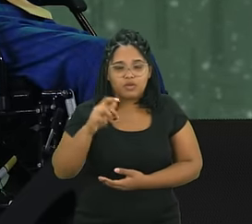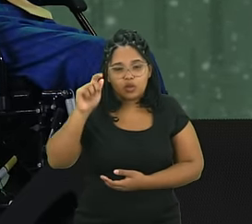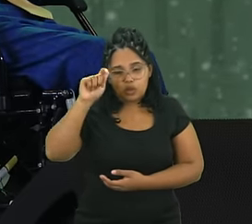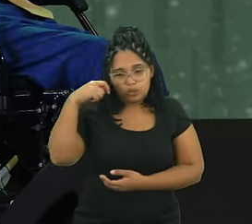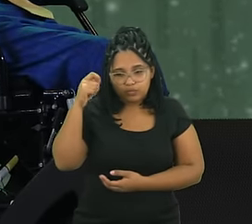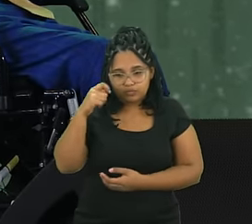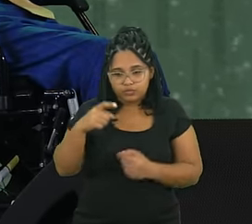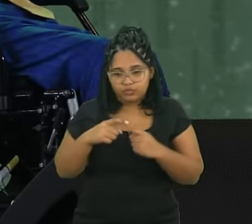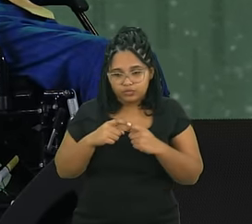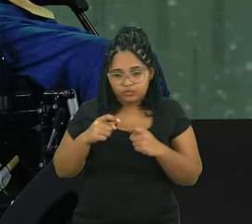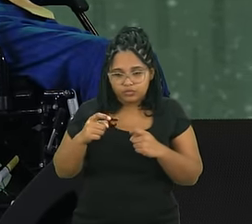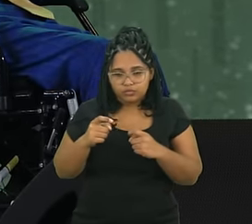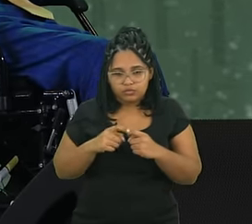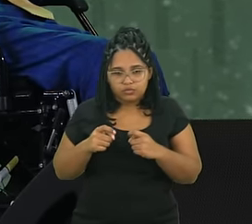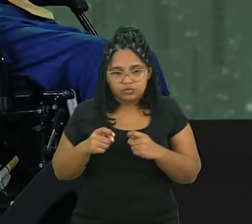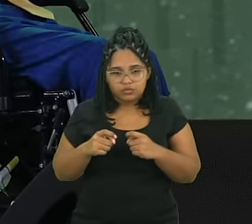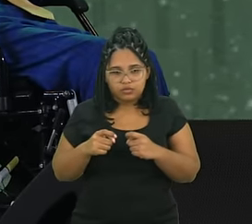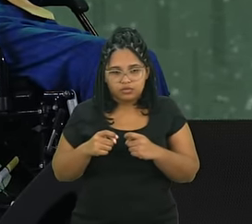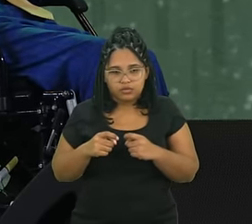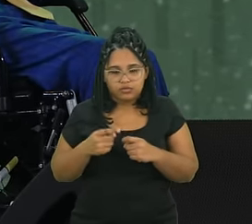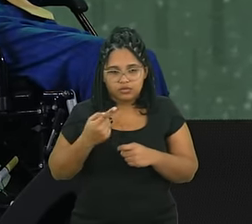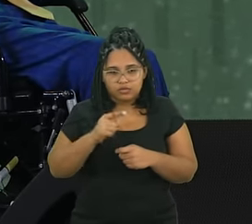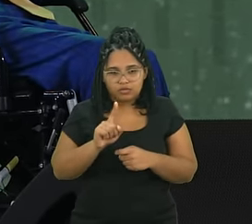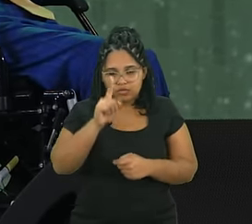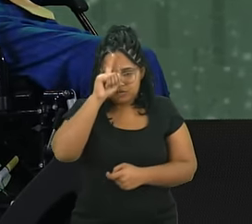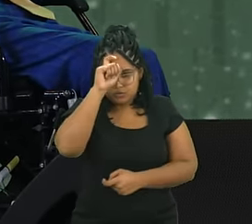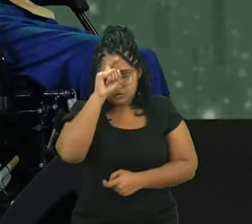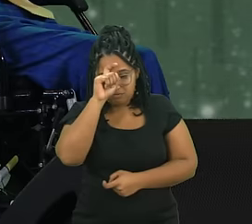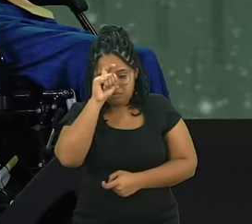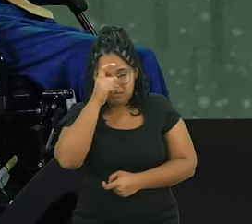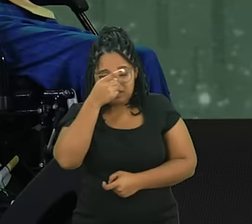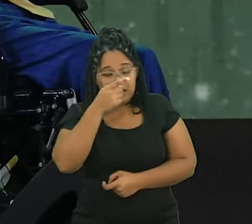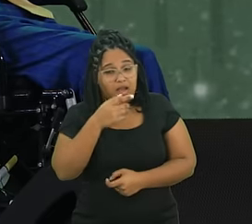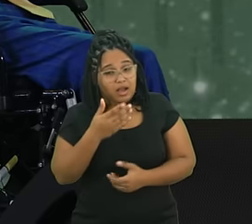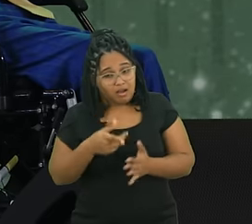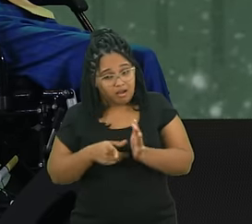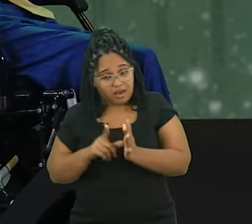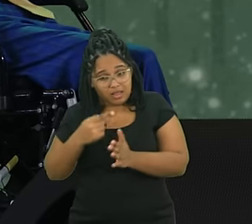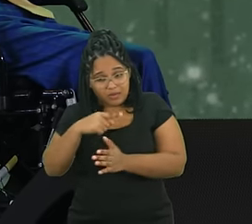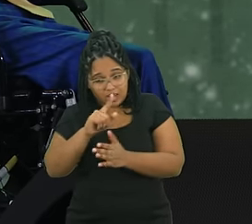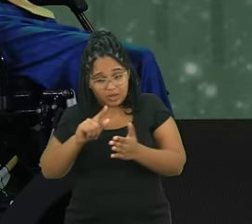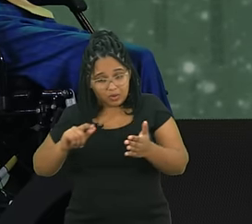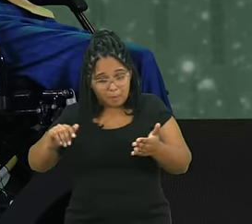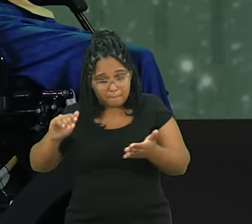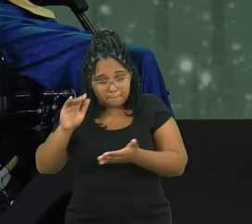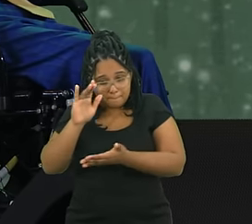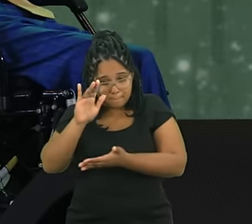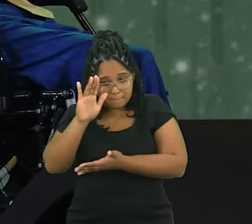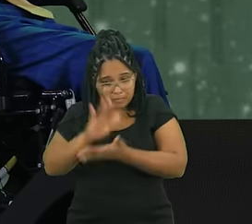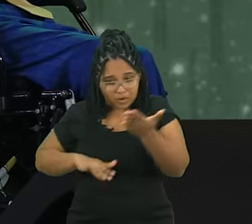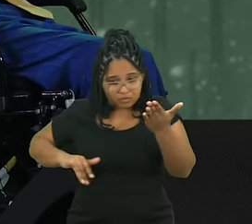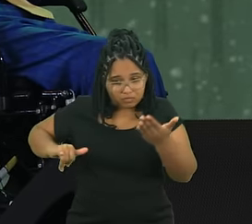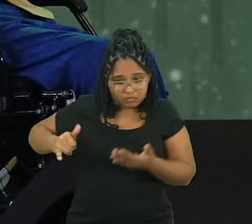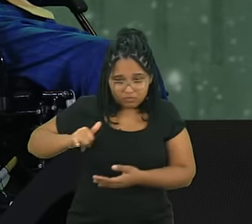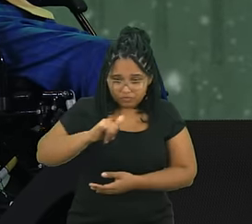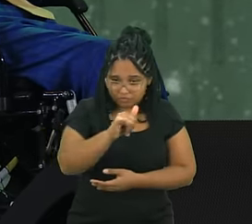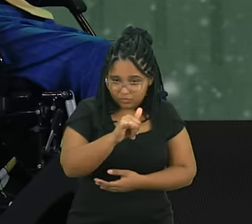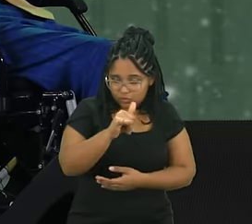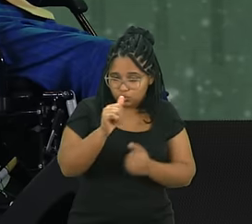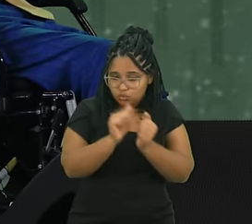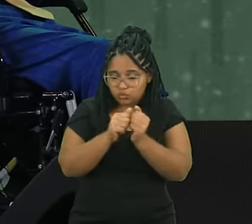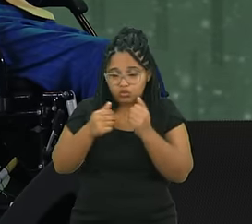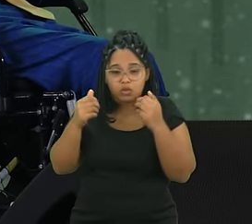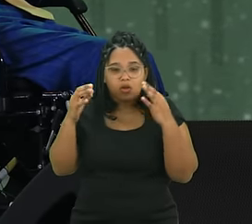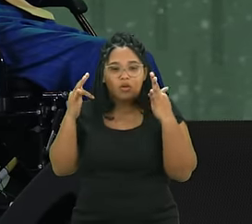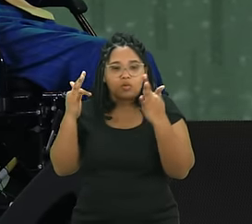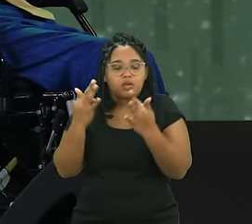que foi até o hospital. Ele estava saindo de viagem com a sua família. Ele recebeu um telefonema dizendo: